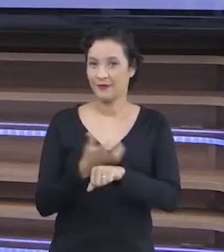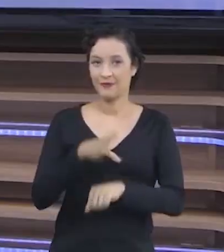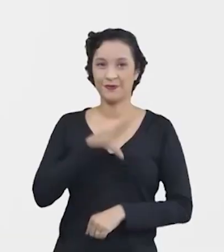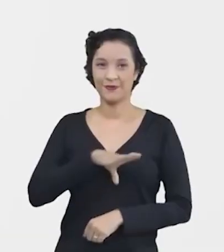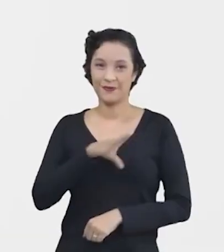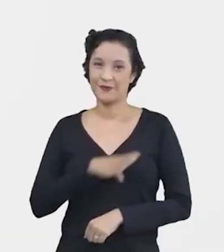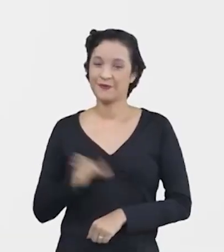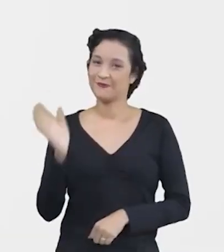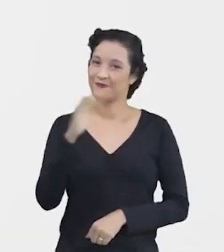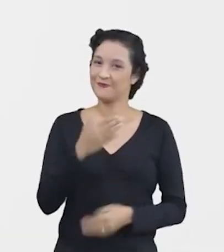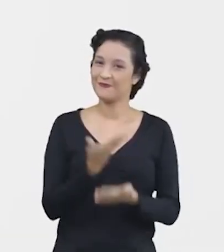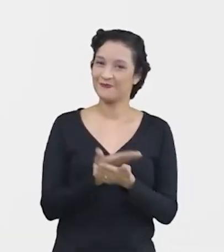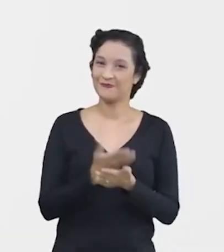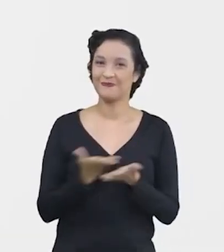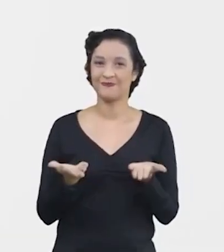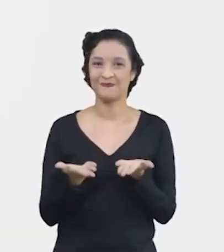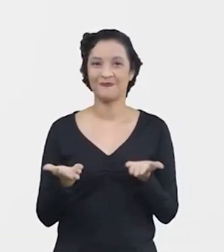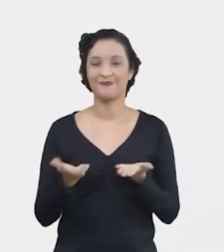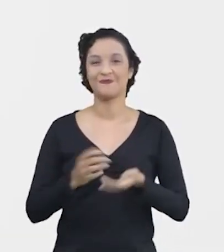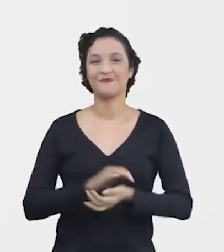hoje.